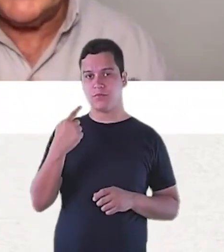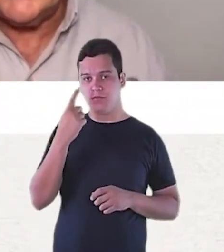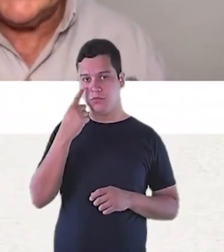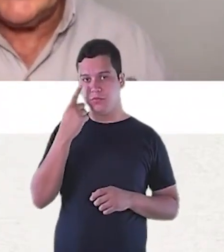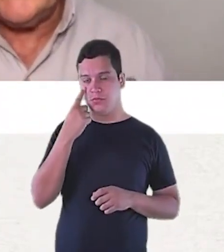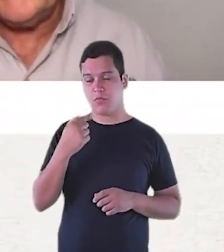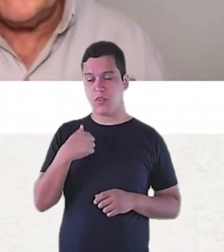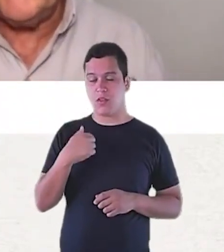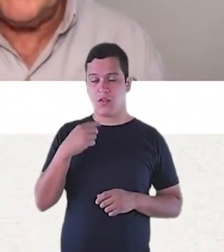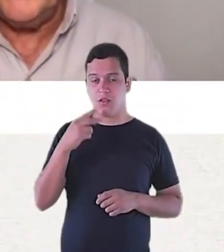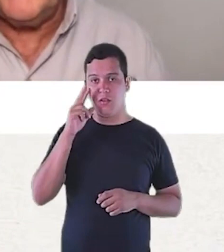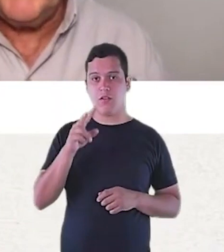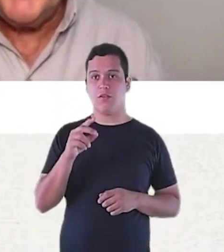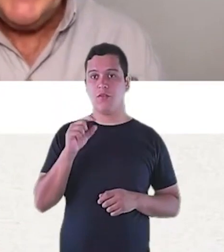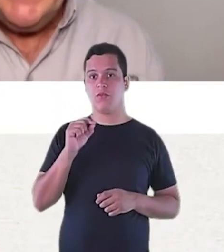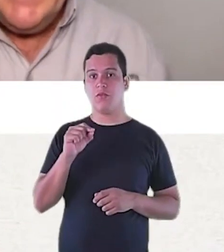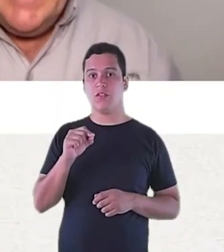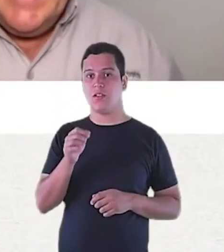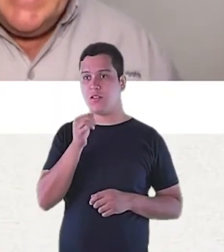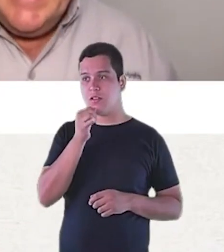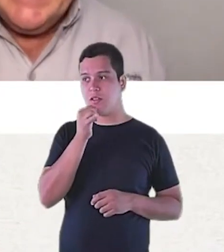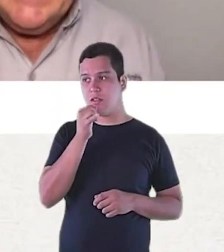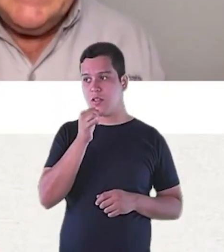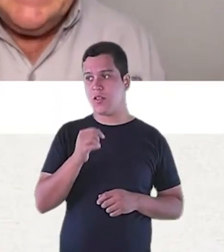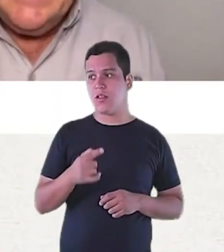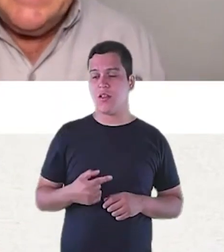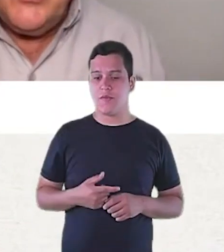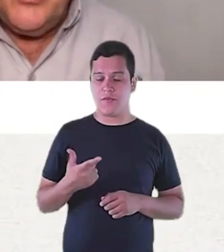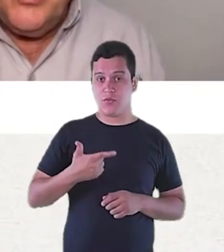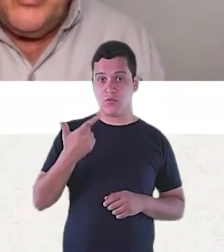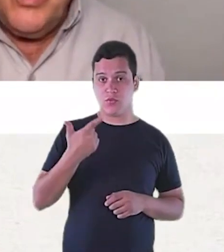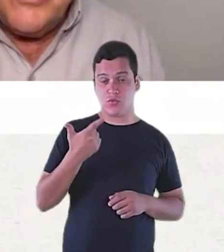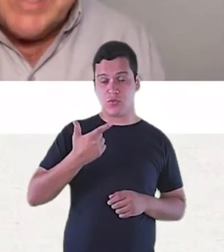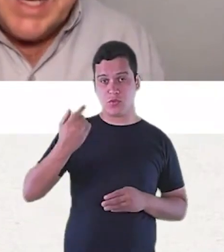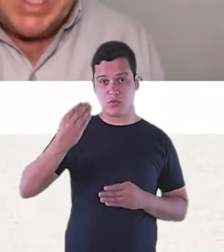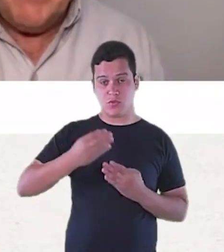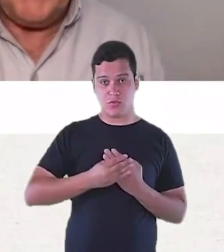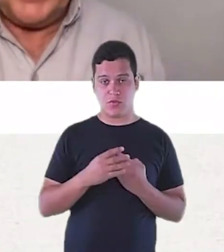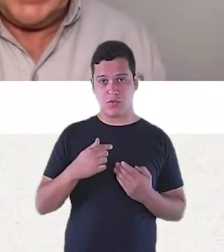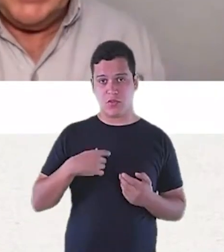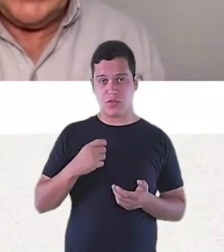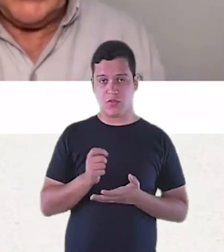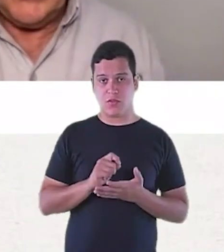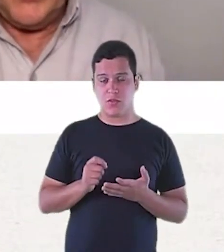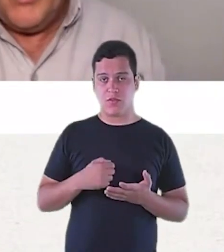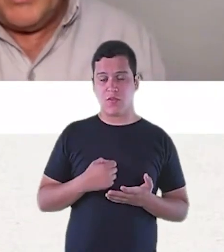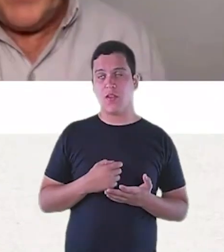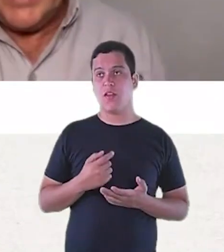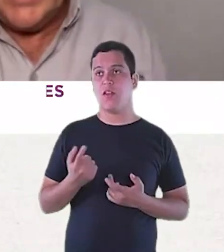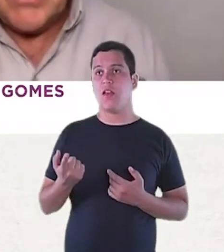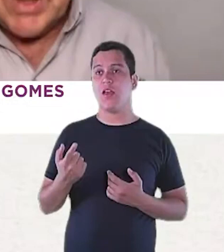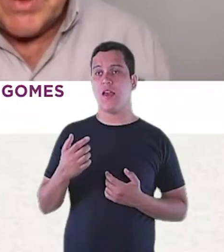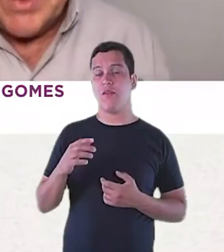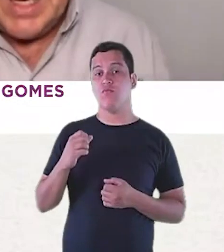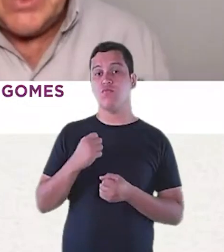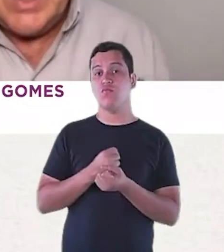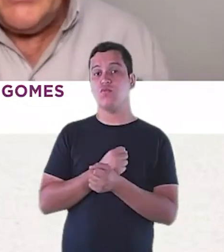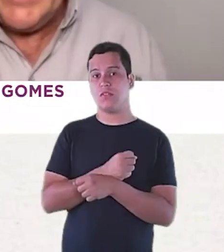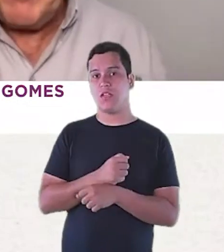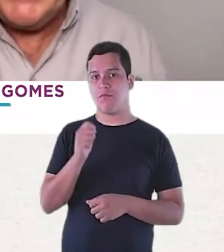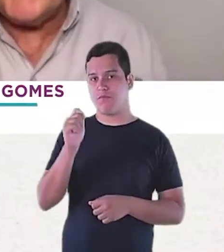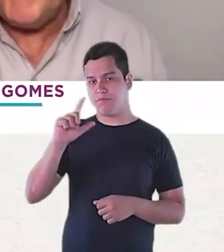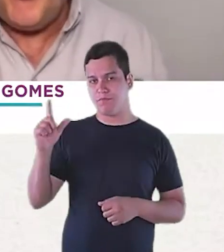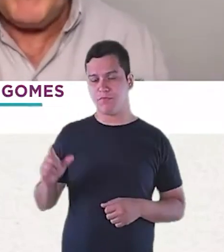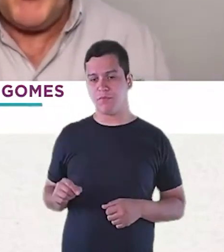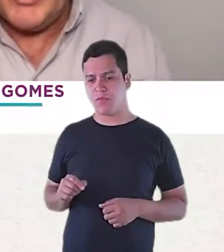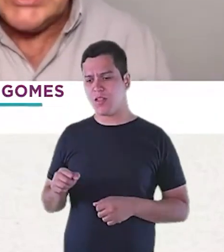nesse segundo volume é que o escravo africano, ou o africano escravizado,